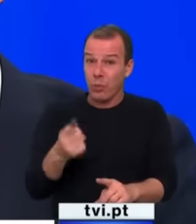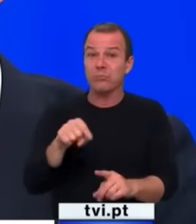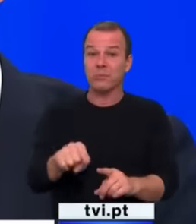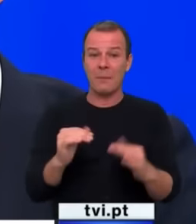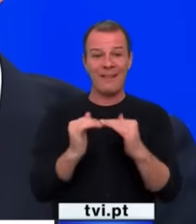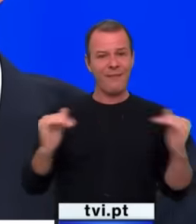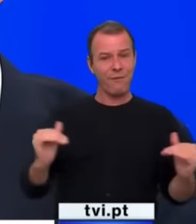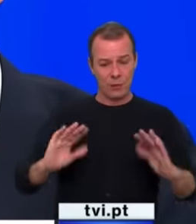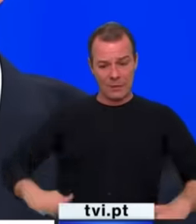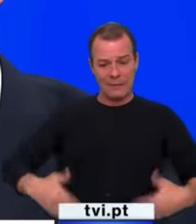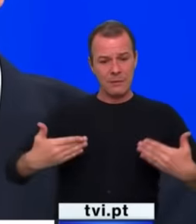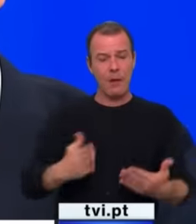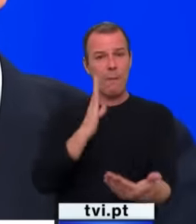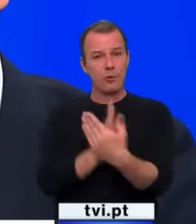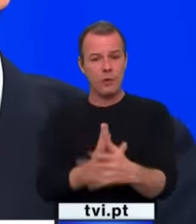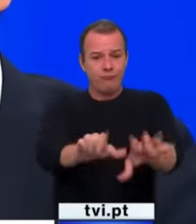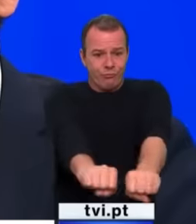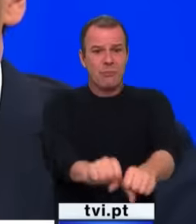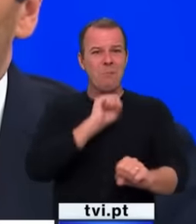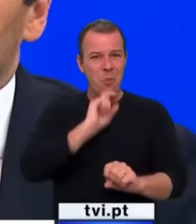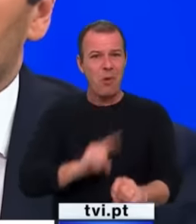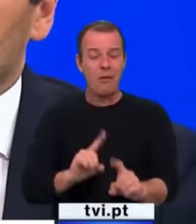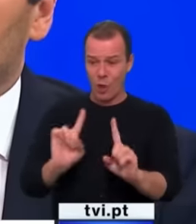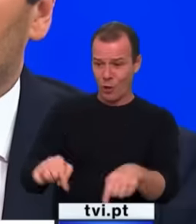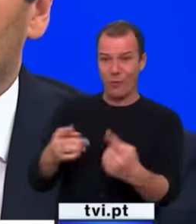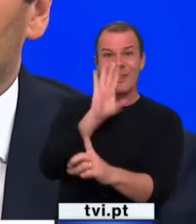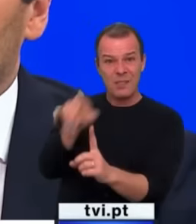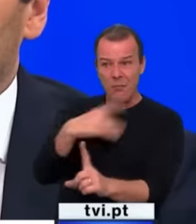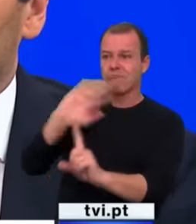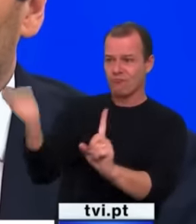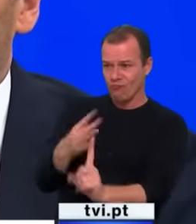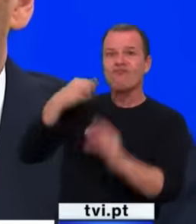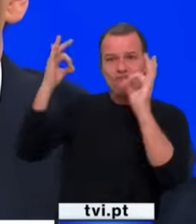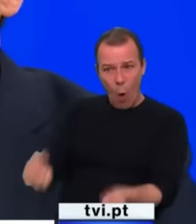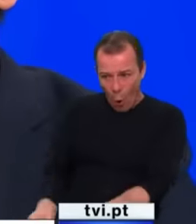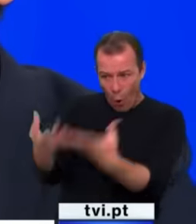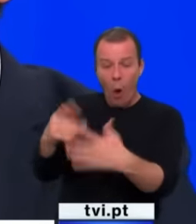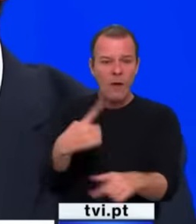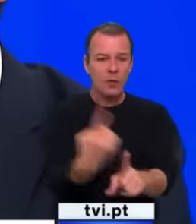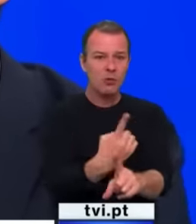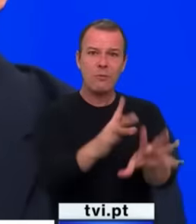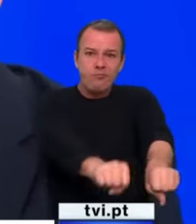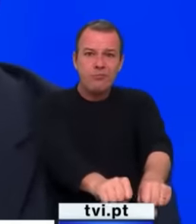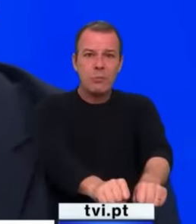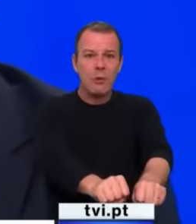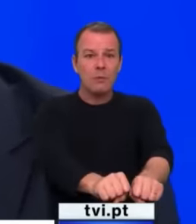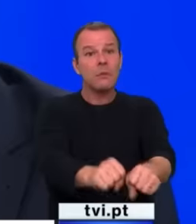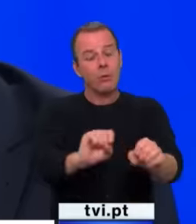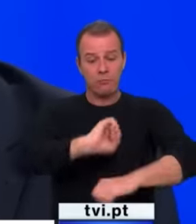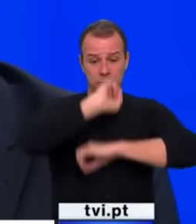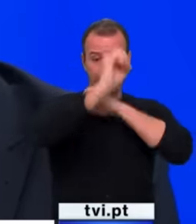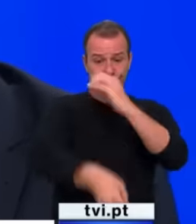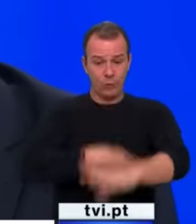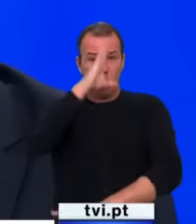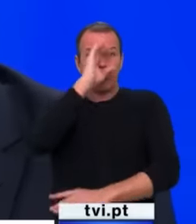na fase inicial do processo e, obviamente, que no final, se houver uma condenação, esses bens que foram arrestados, foram congelados, passam a favor do